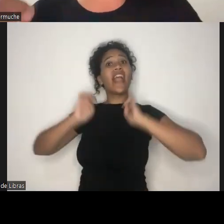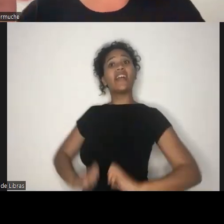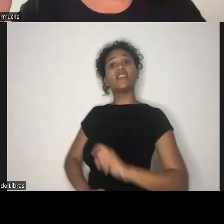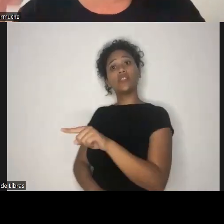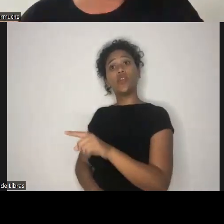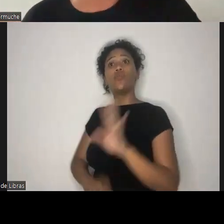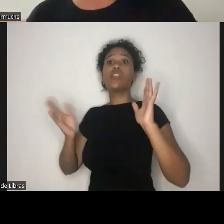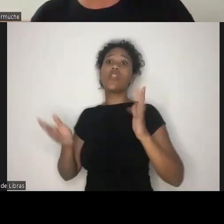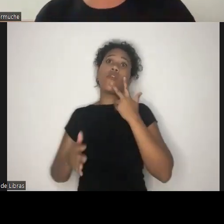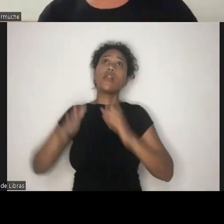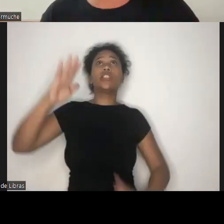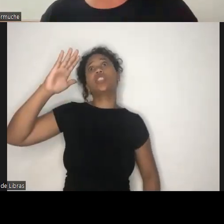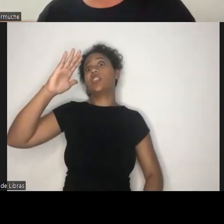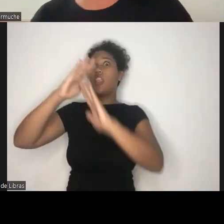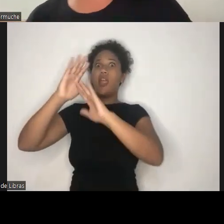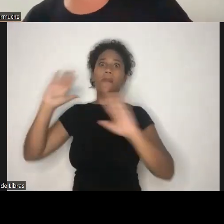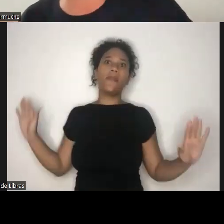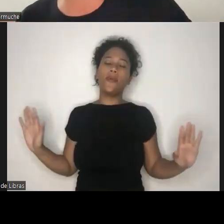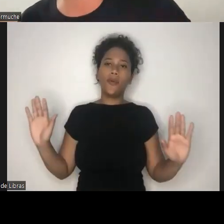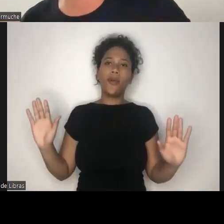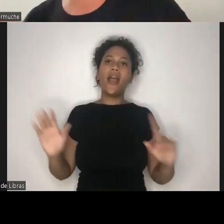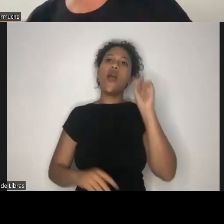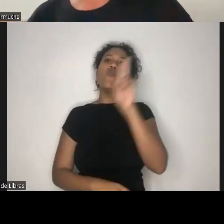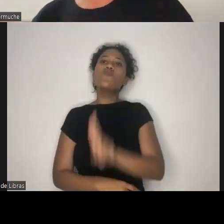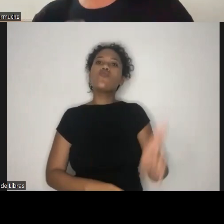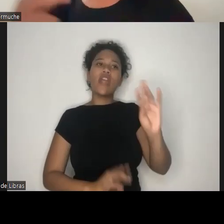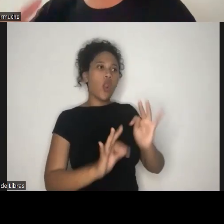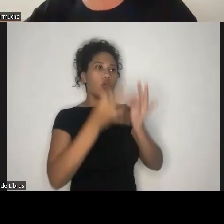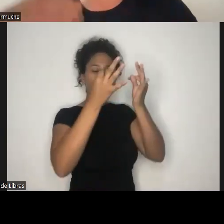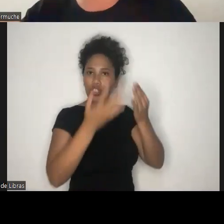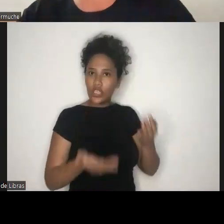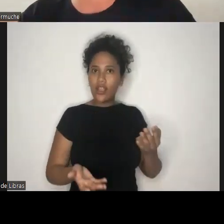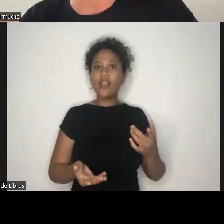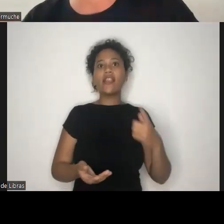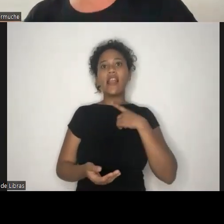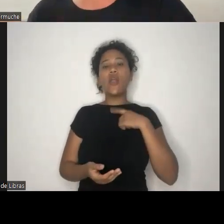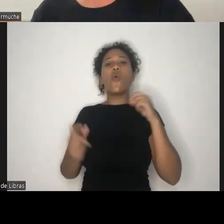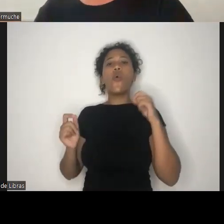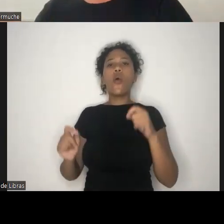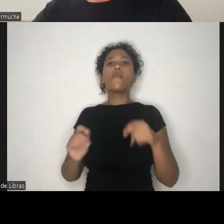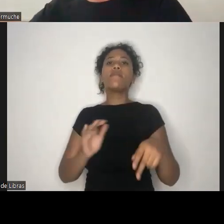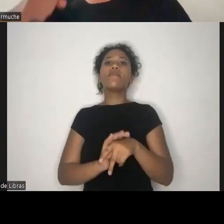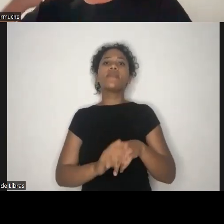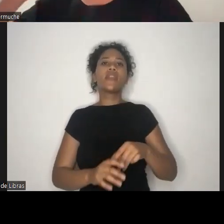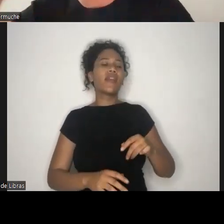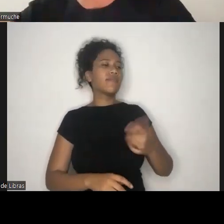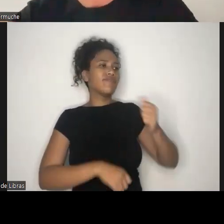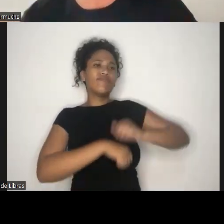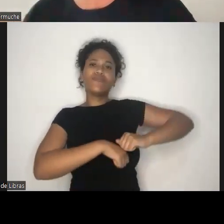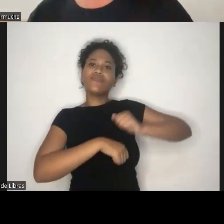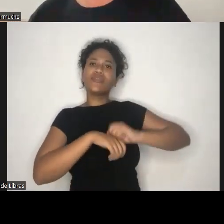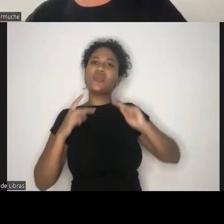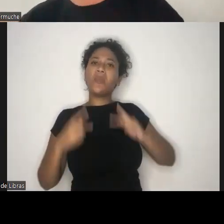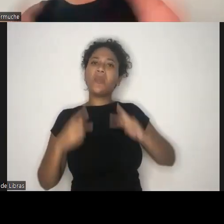já tô levando a um extremo da postura do uso da tecnologia que reflete na coisa eficação do homem que reflete